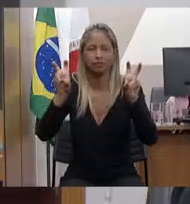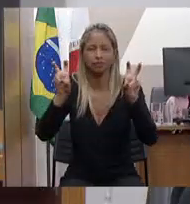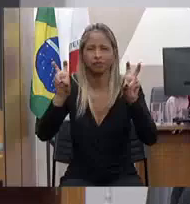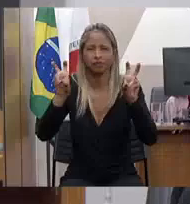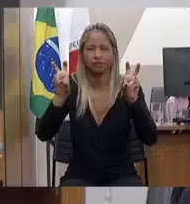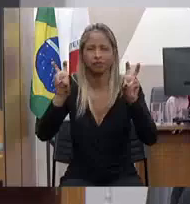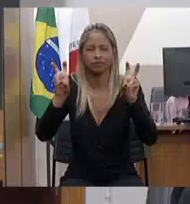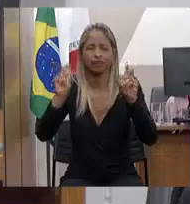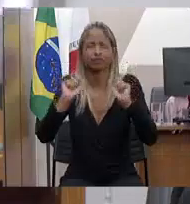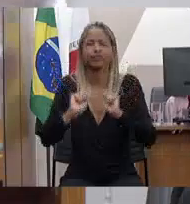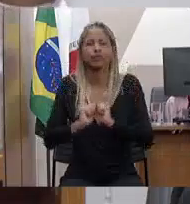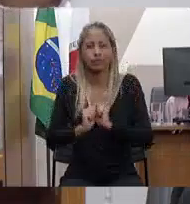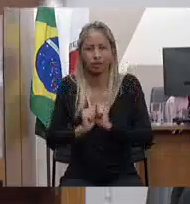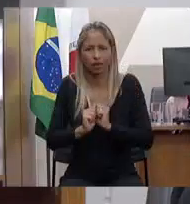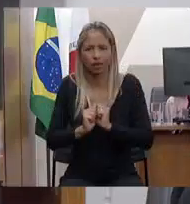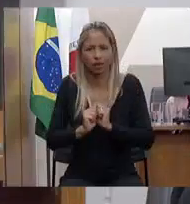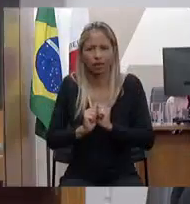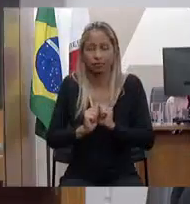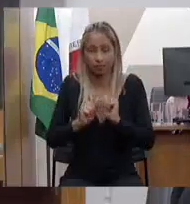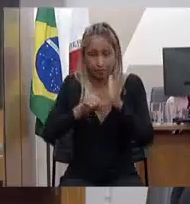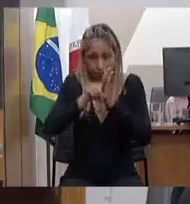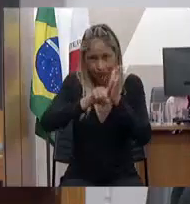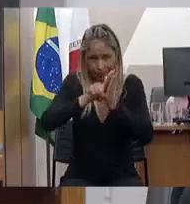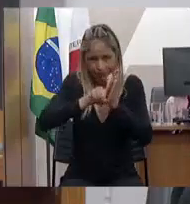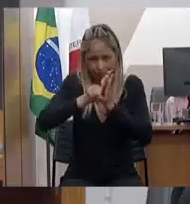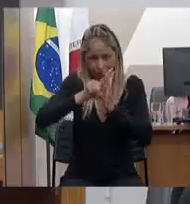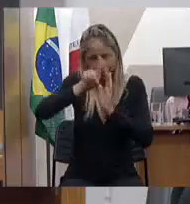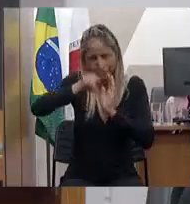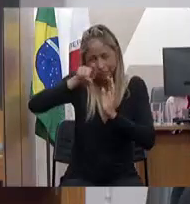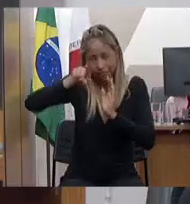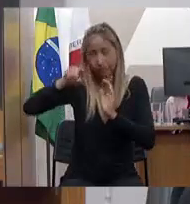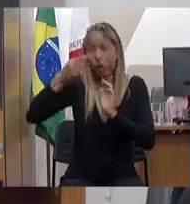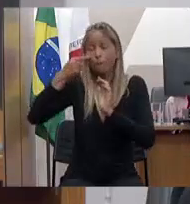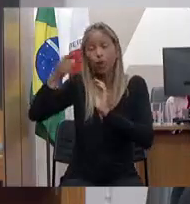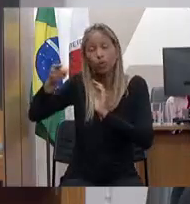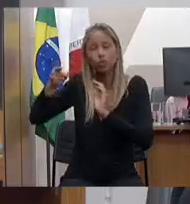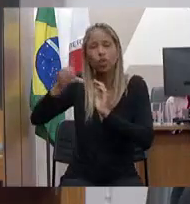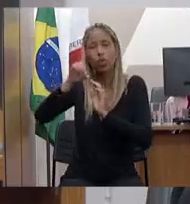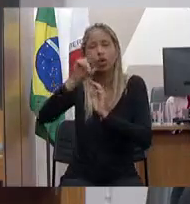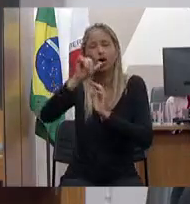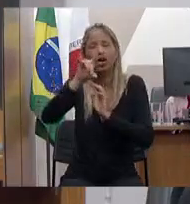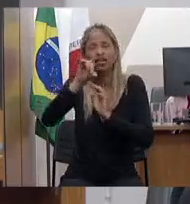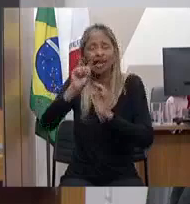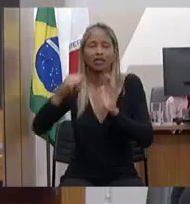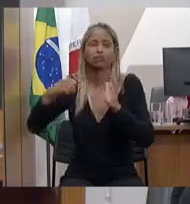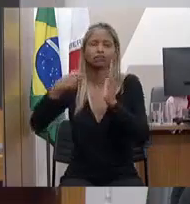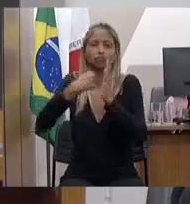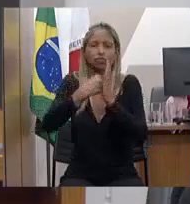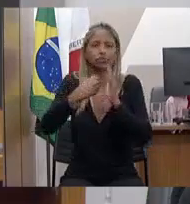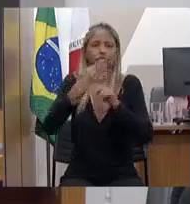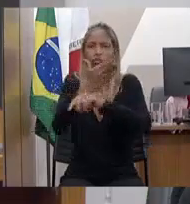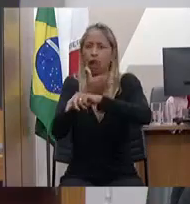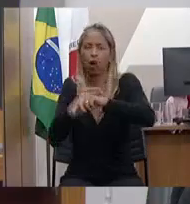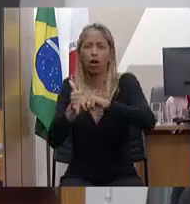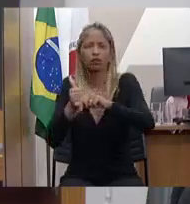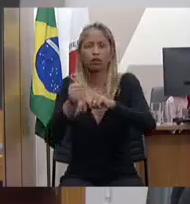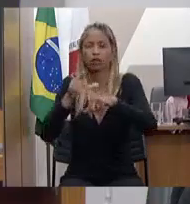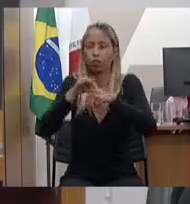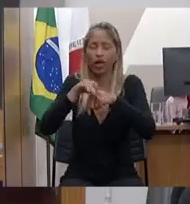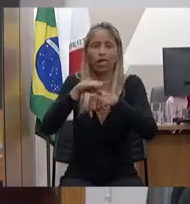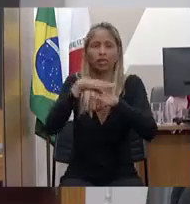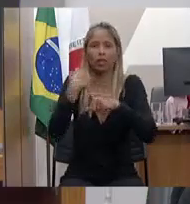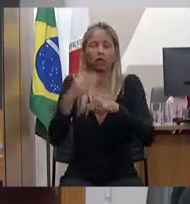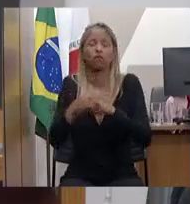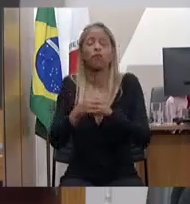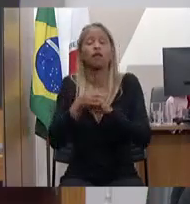né nesses dados aquele levantados com relação acidentes uma